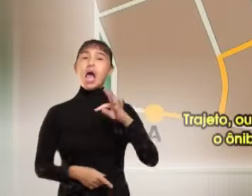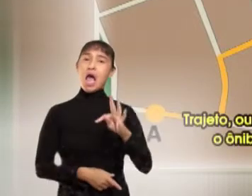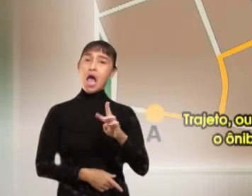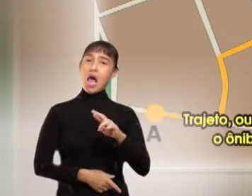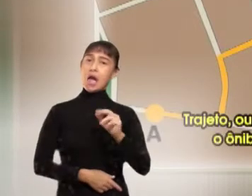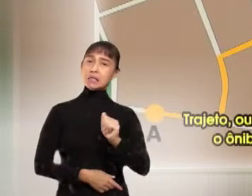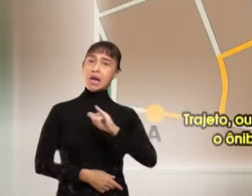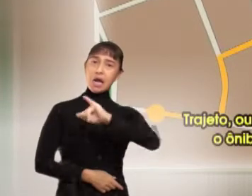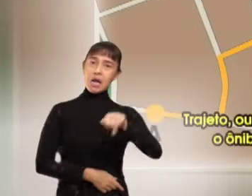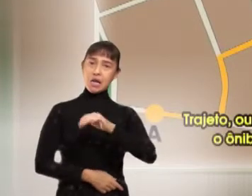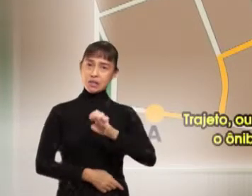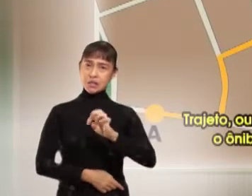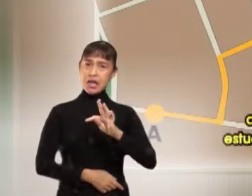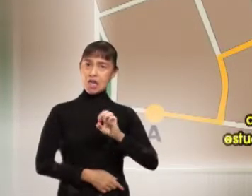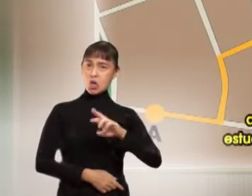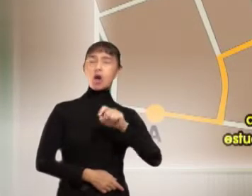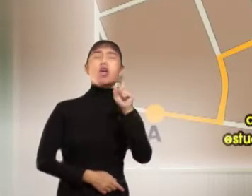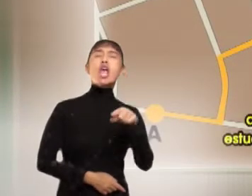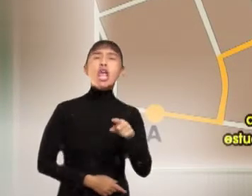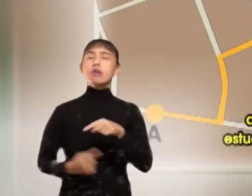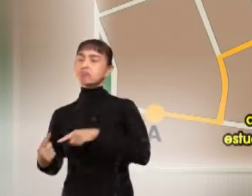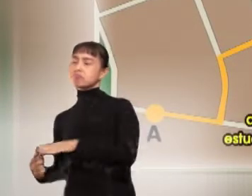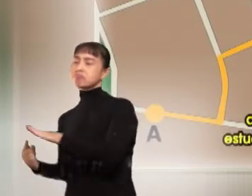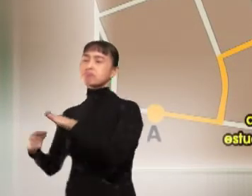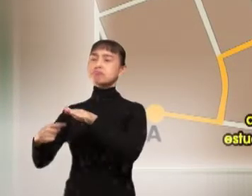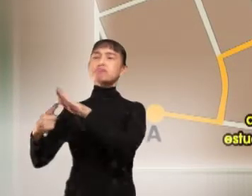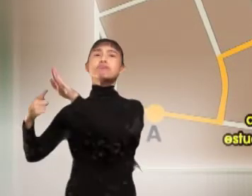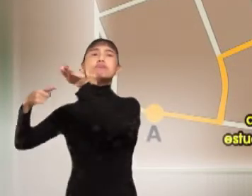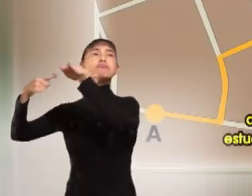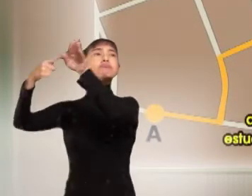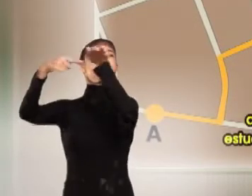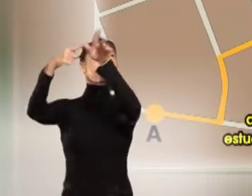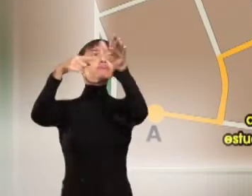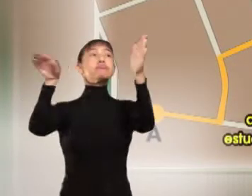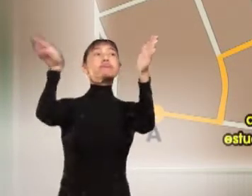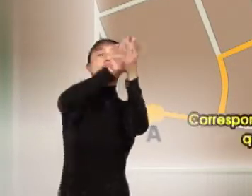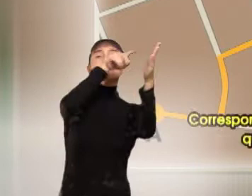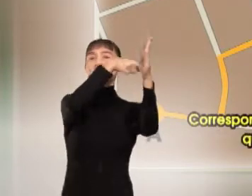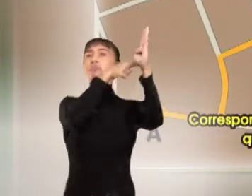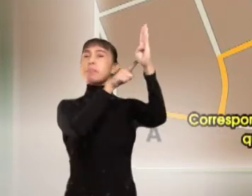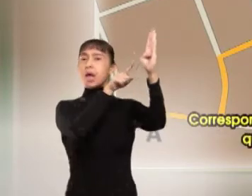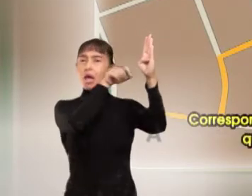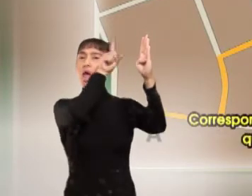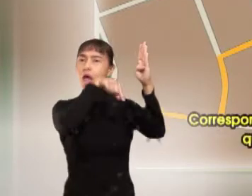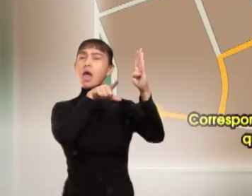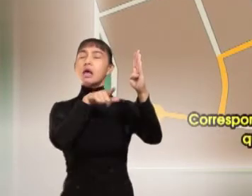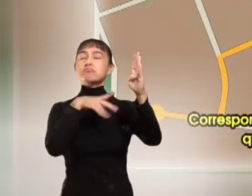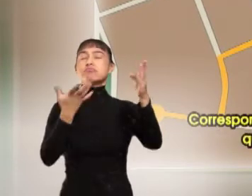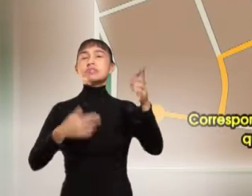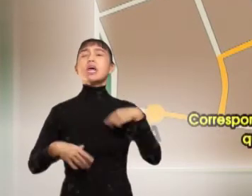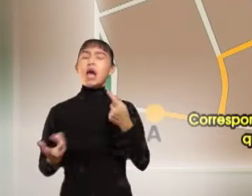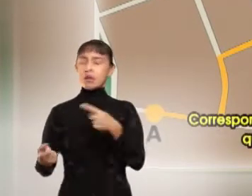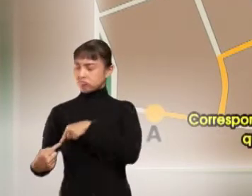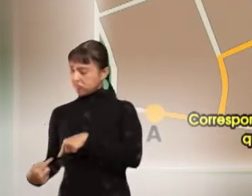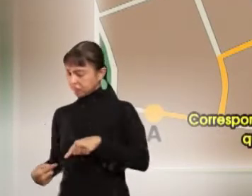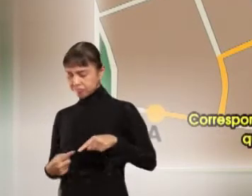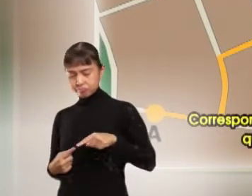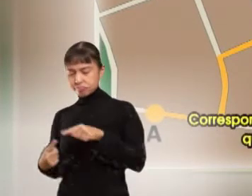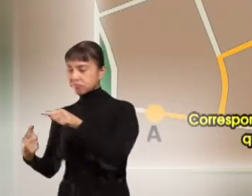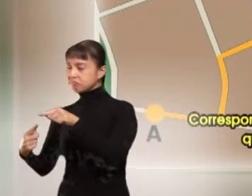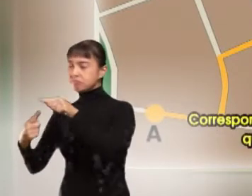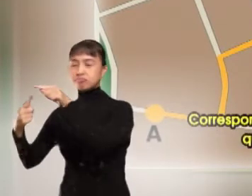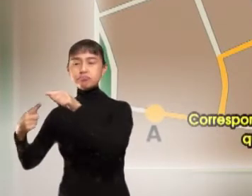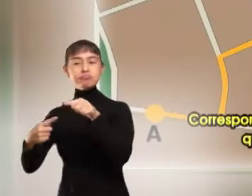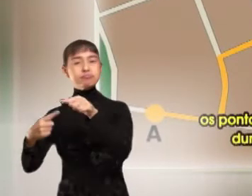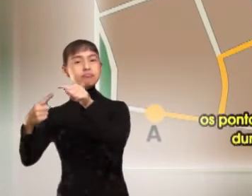ônibus percorre até chegar ao ponto em que o estudante precisa descer. Corresponde a uma linha imaginária que passa